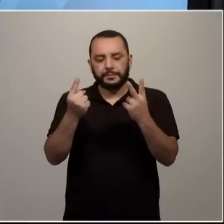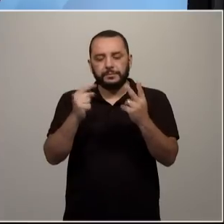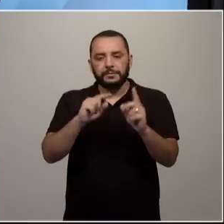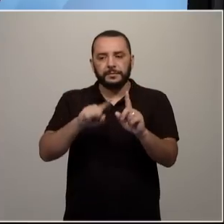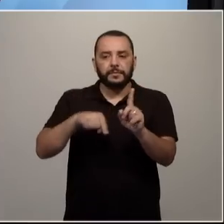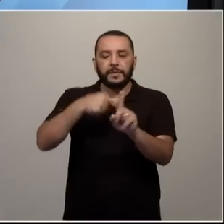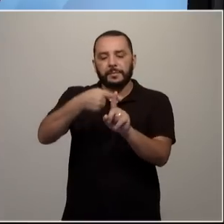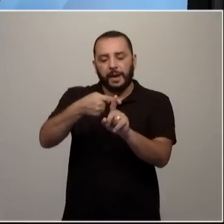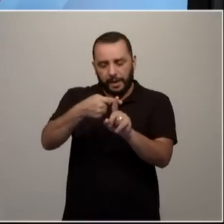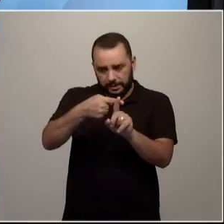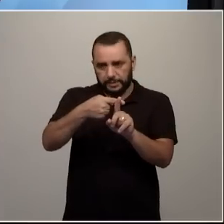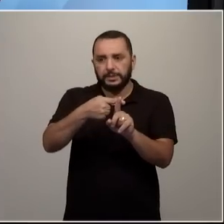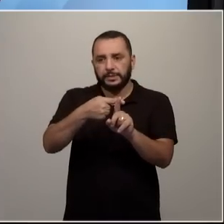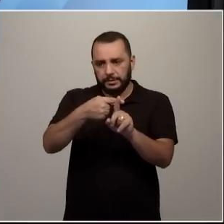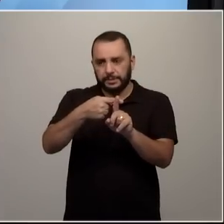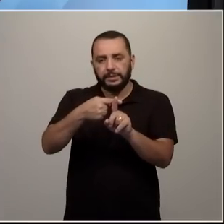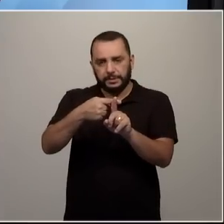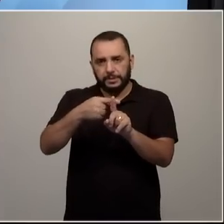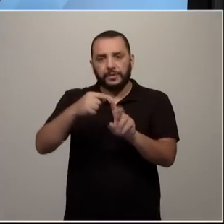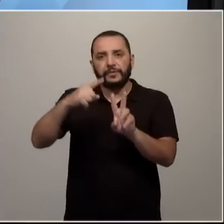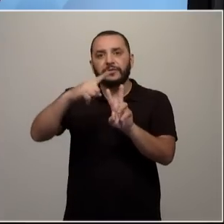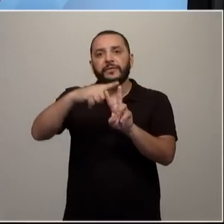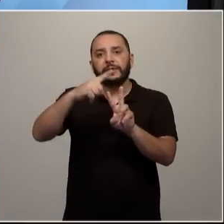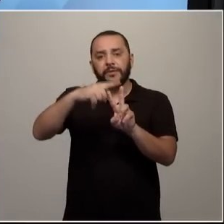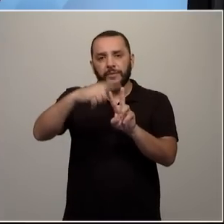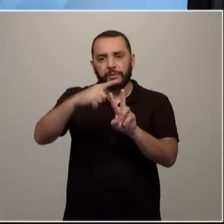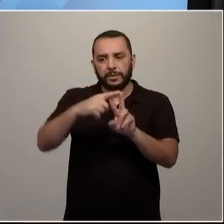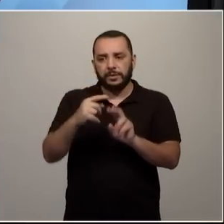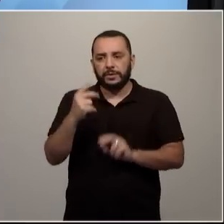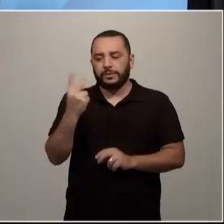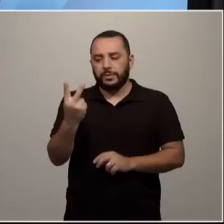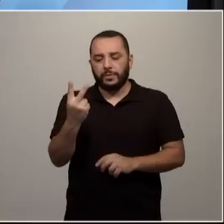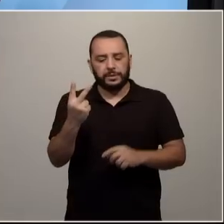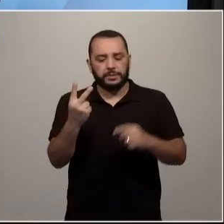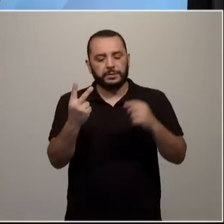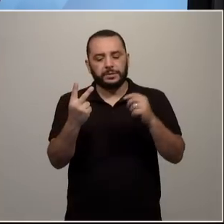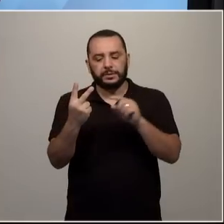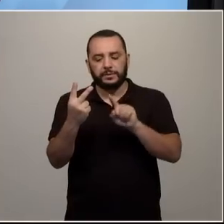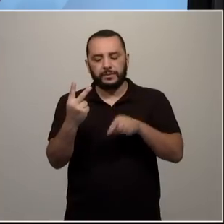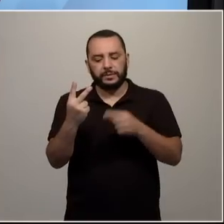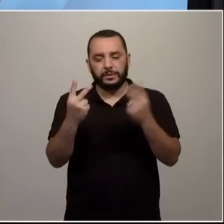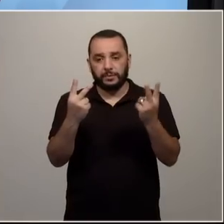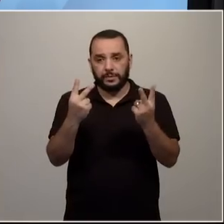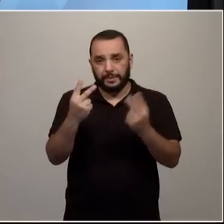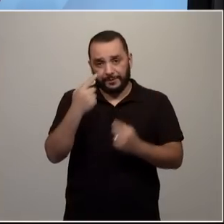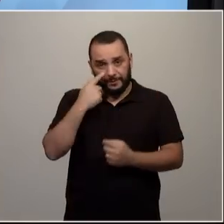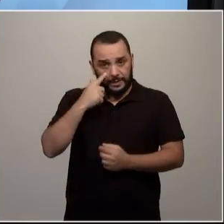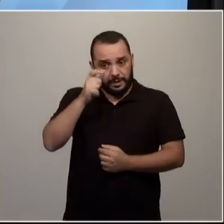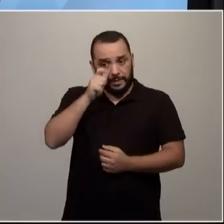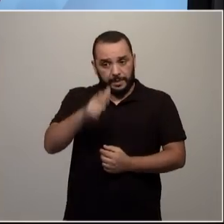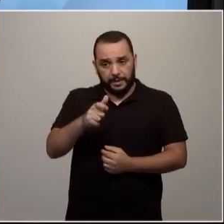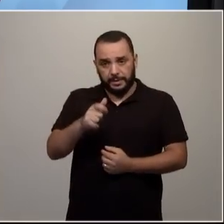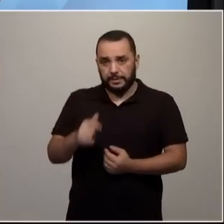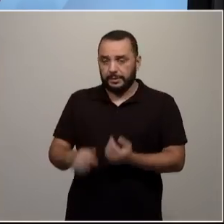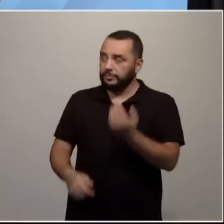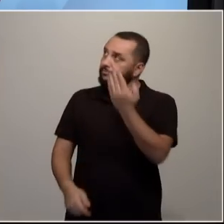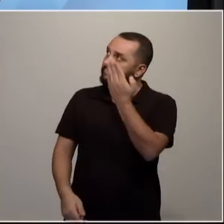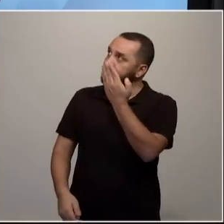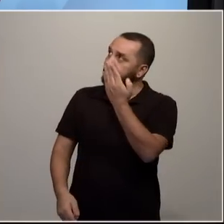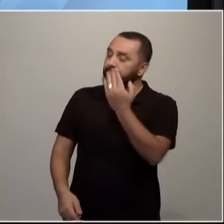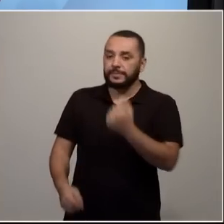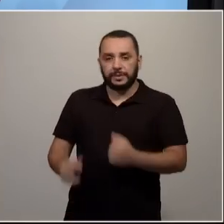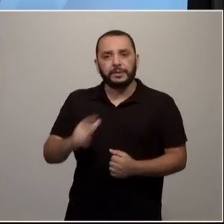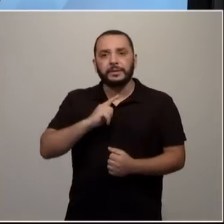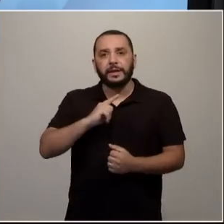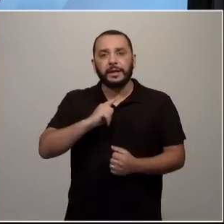mais o vetor 2, 2. Olha que interessante isso. Eu falo ponto, eu falo